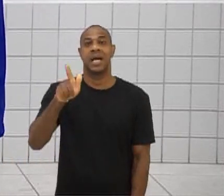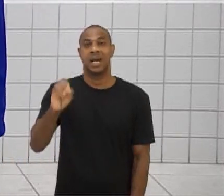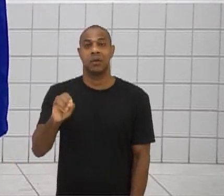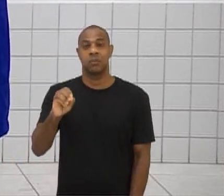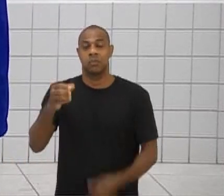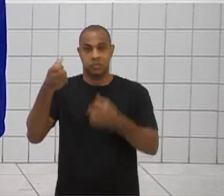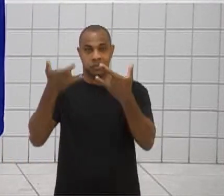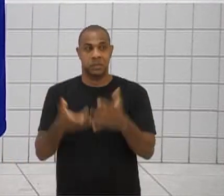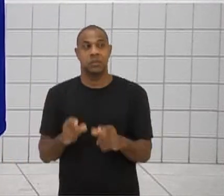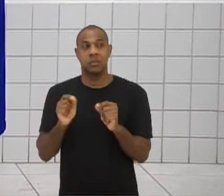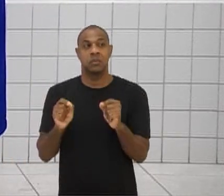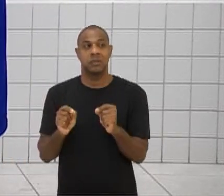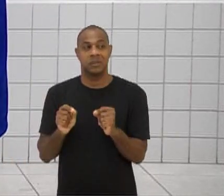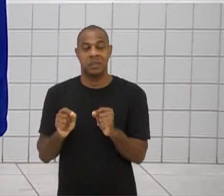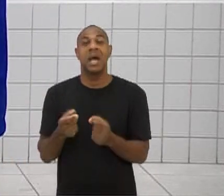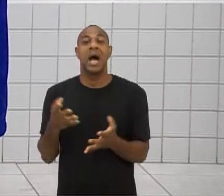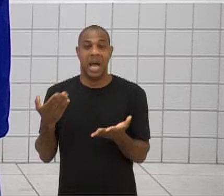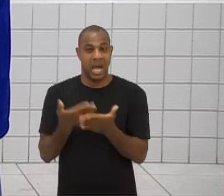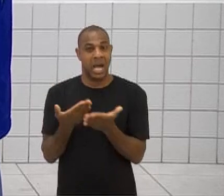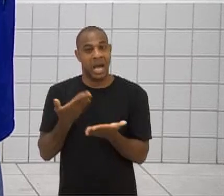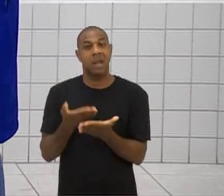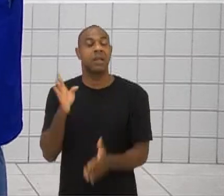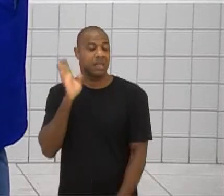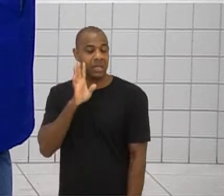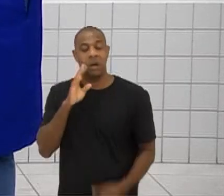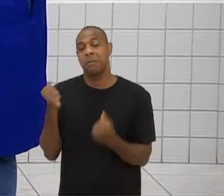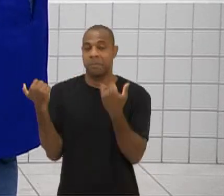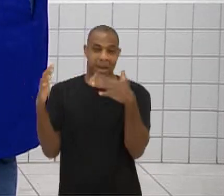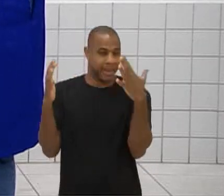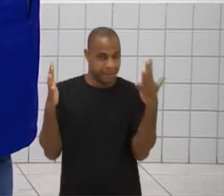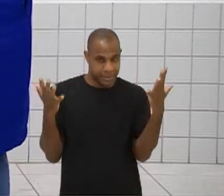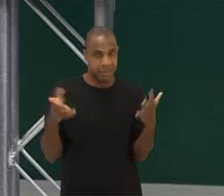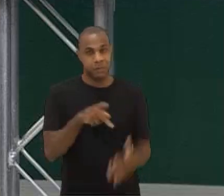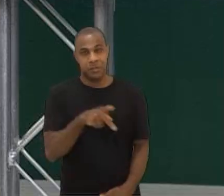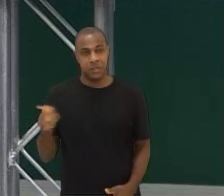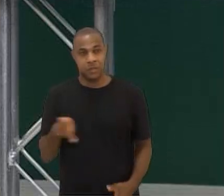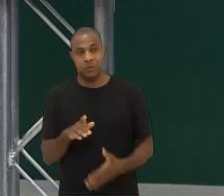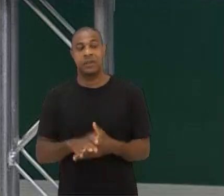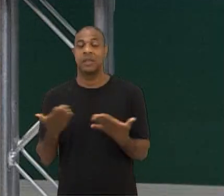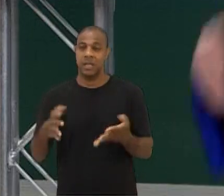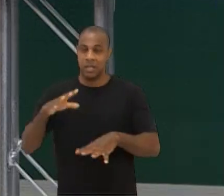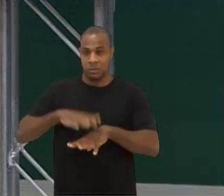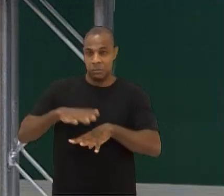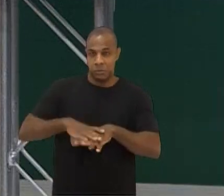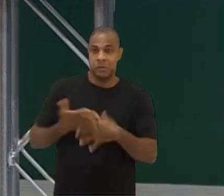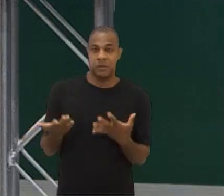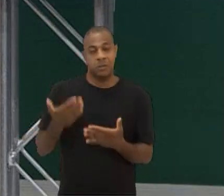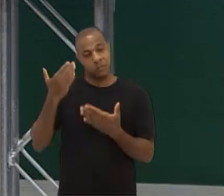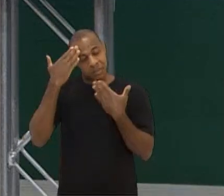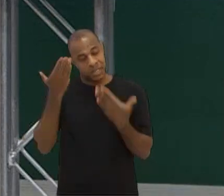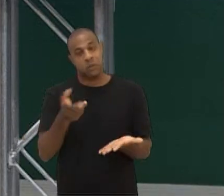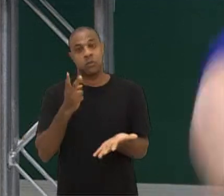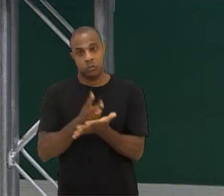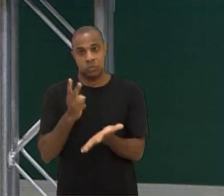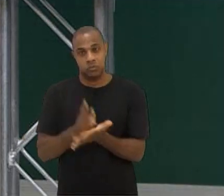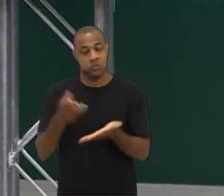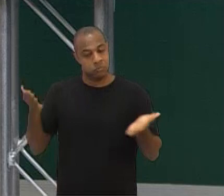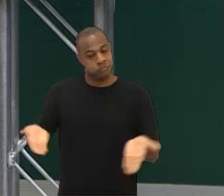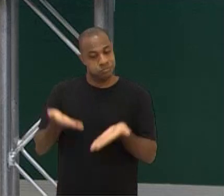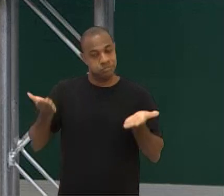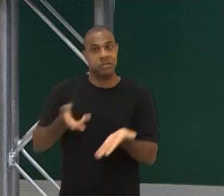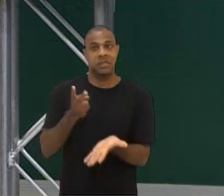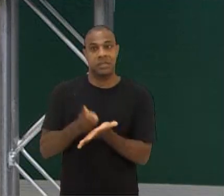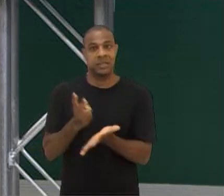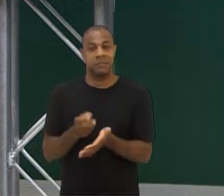está dizendo que a aula está muito legal. Parabéns às professoras de hoje na aula de matemática. Muito obrigada e continue participando sempre, tá